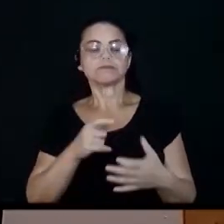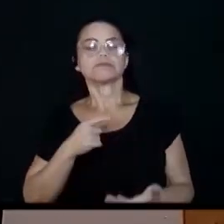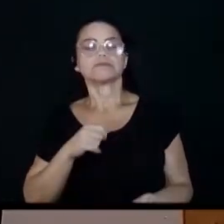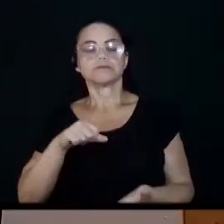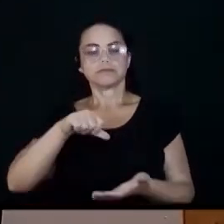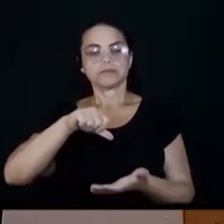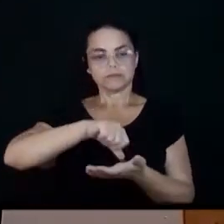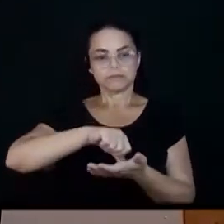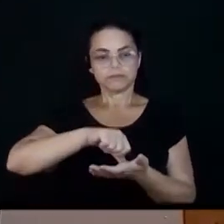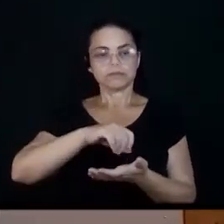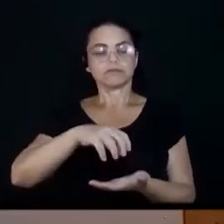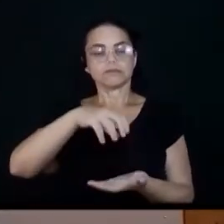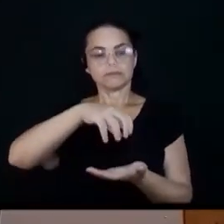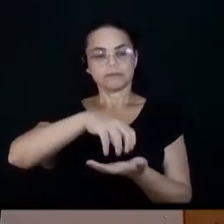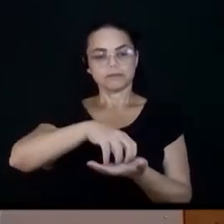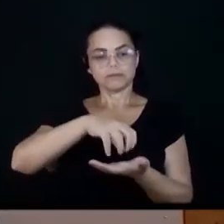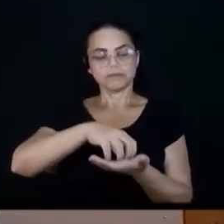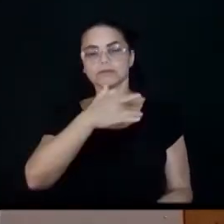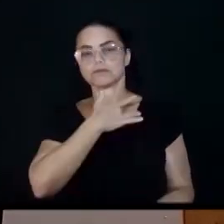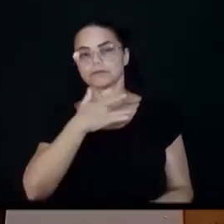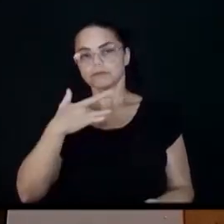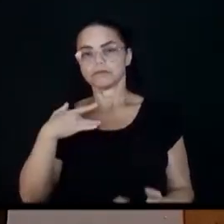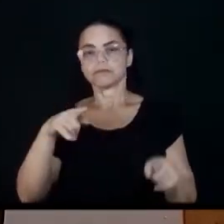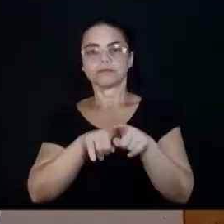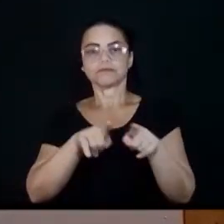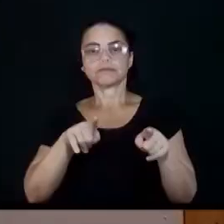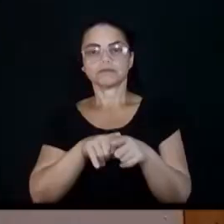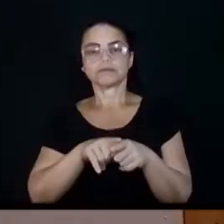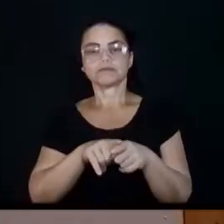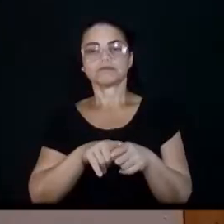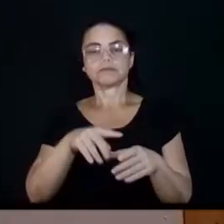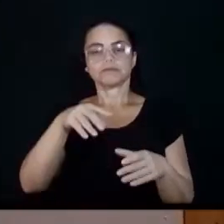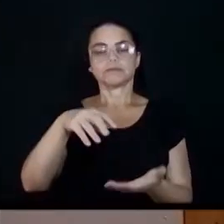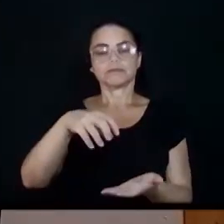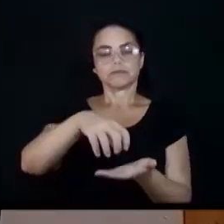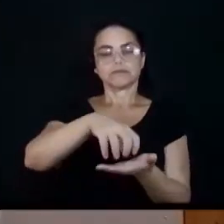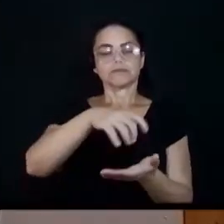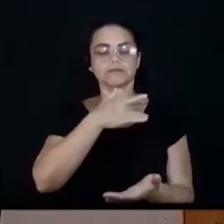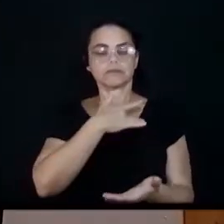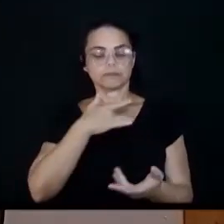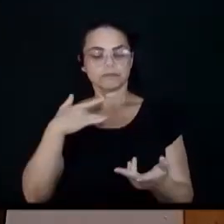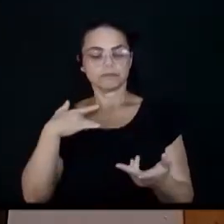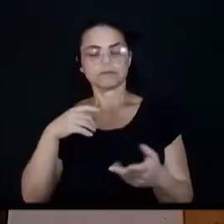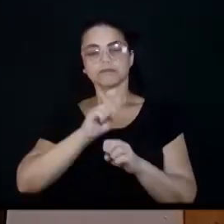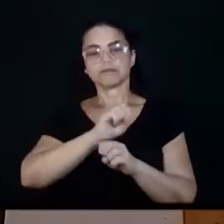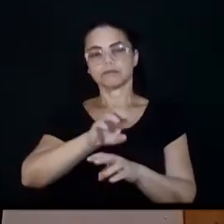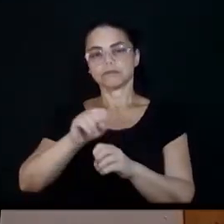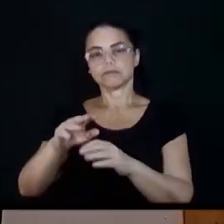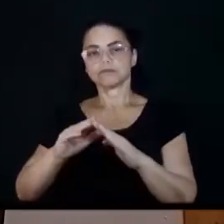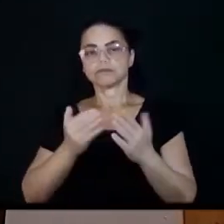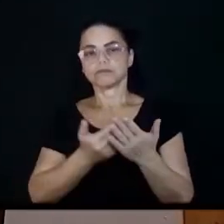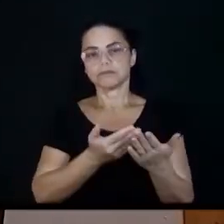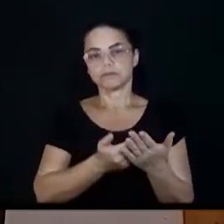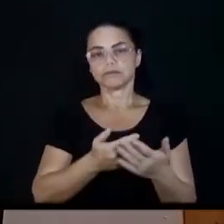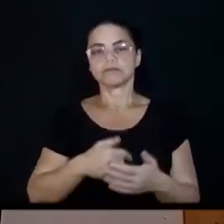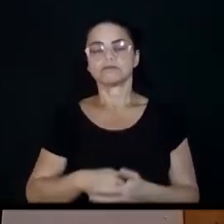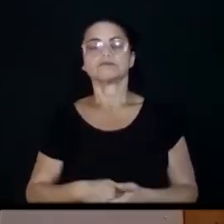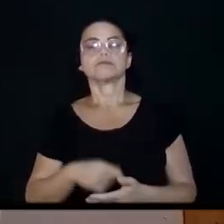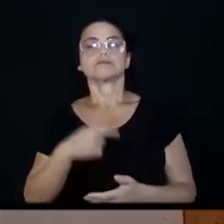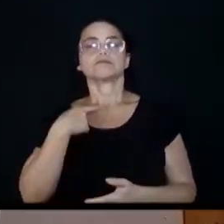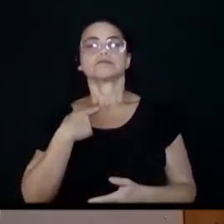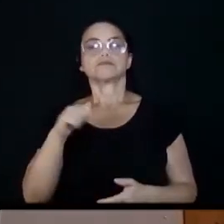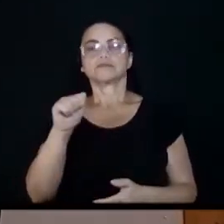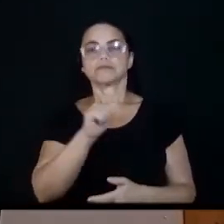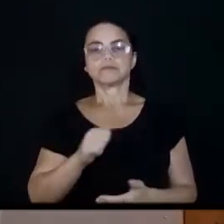todos esses núcleos, né? Então, a saúde, educação e assistência, eles se conversam para